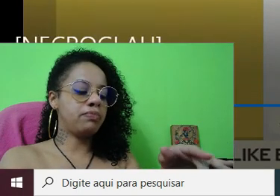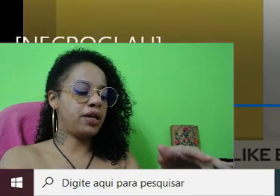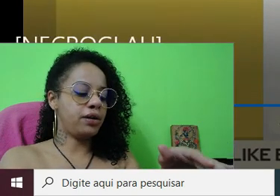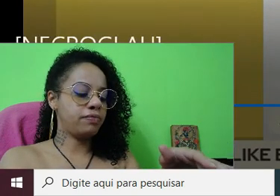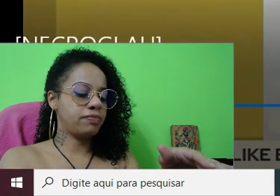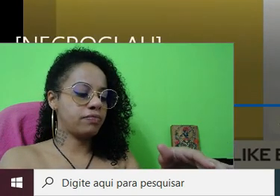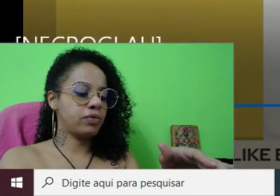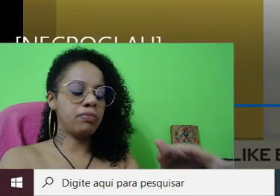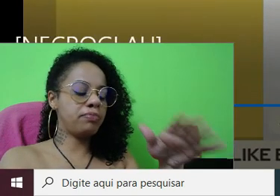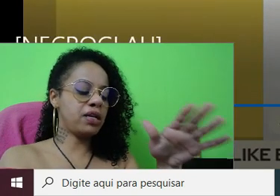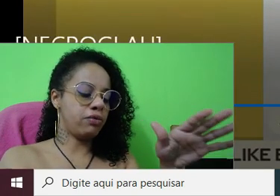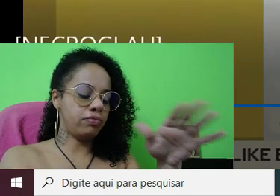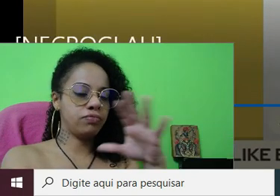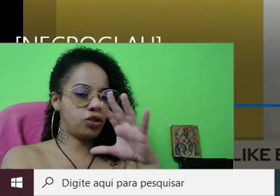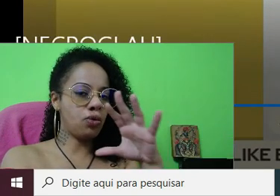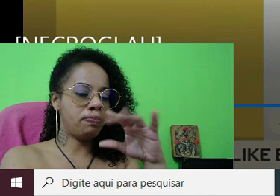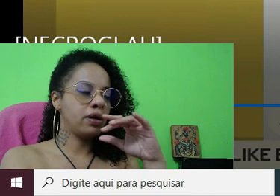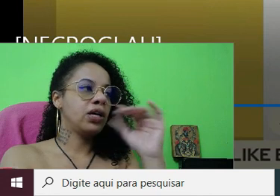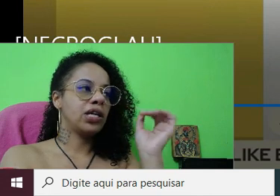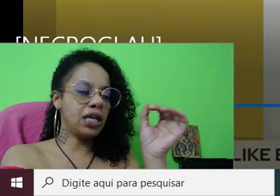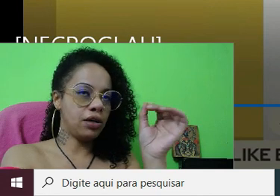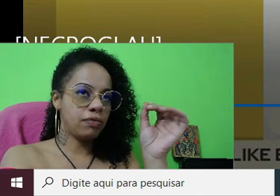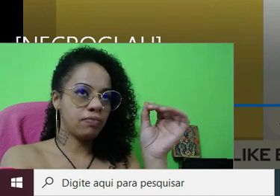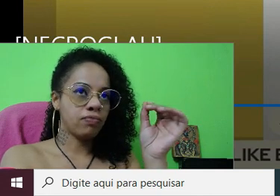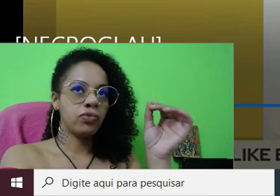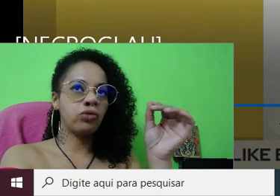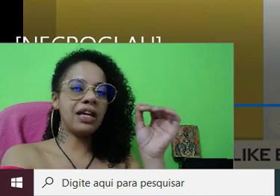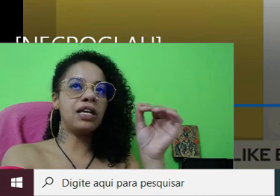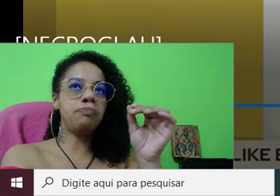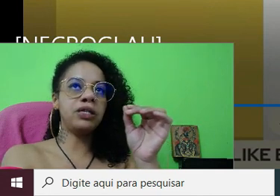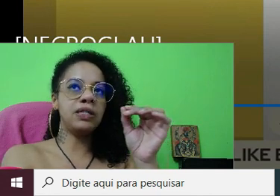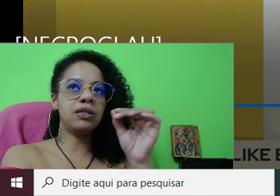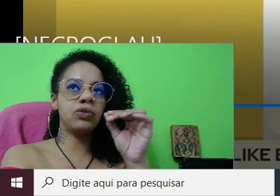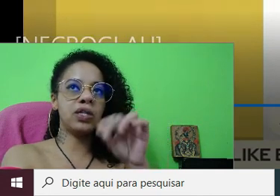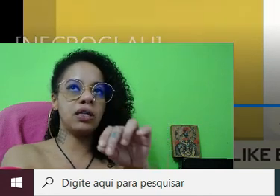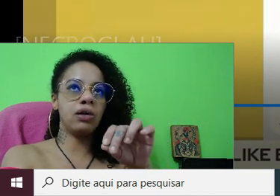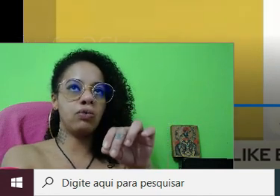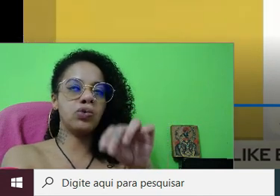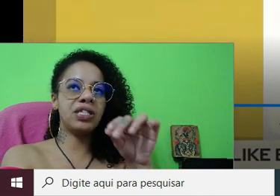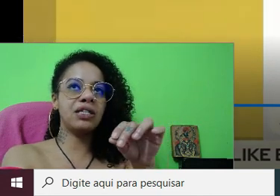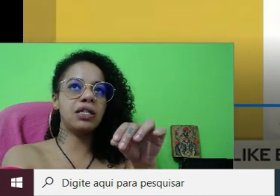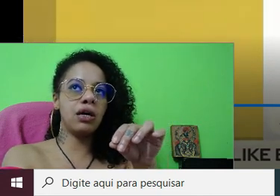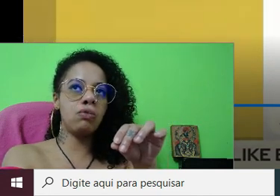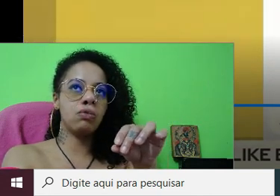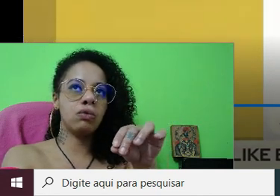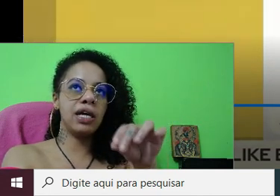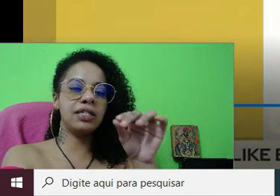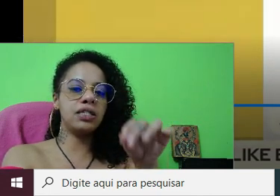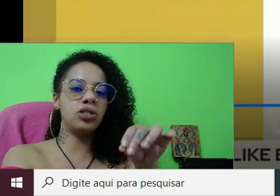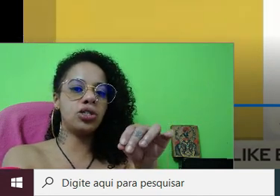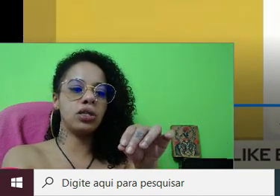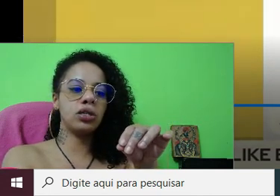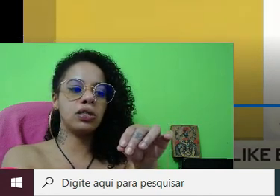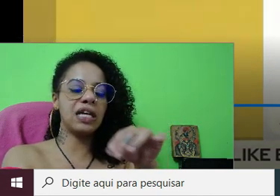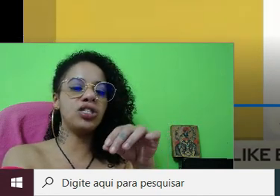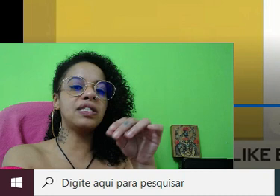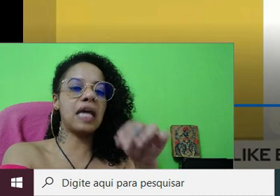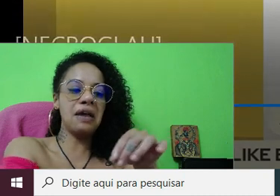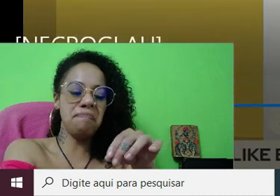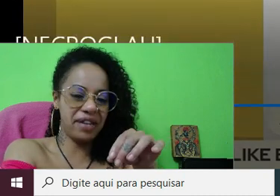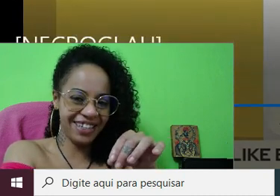bebê não desculpa Gui não é que ele precisa do centro o centrão existe